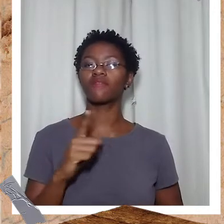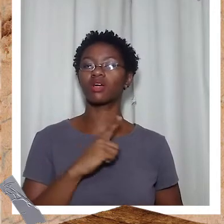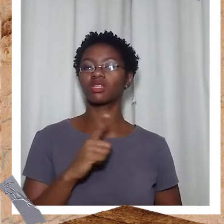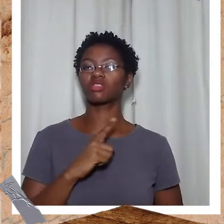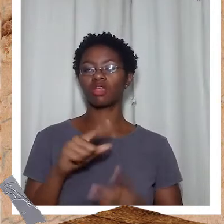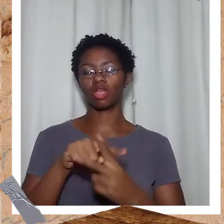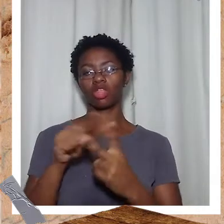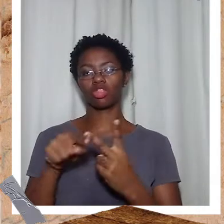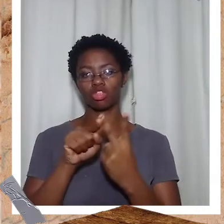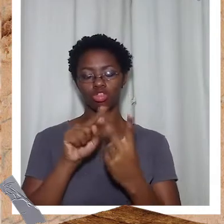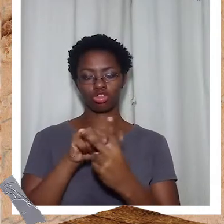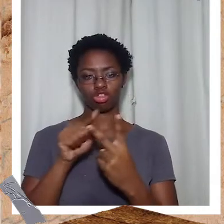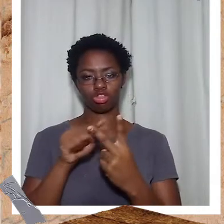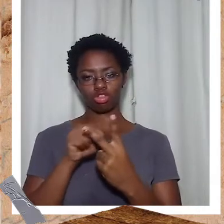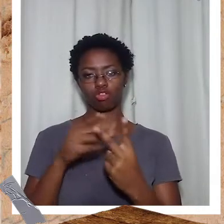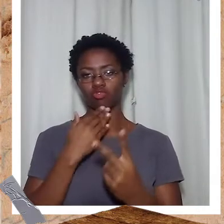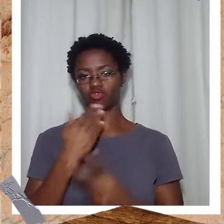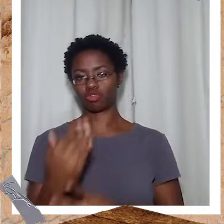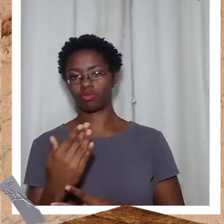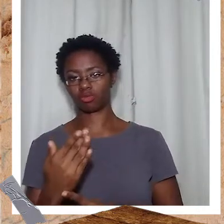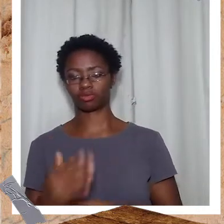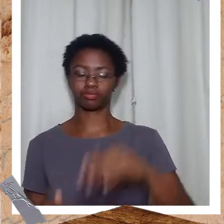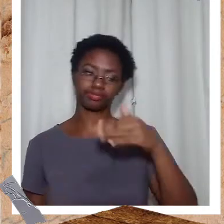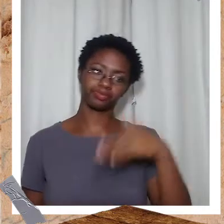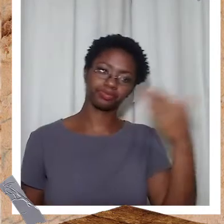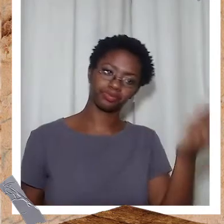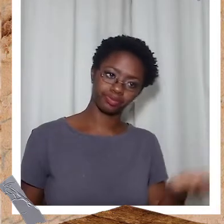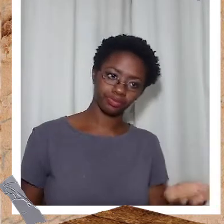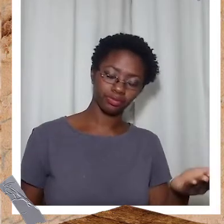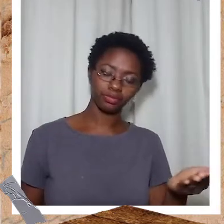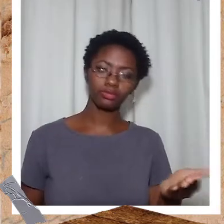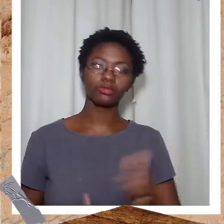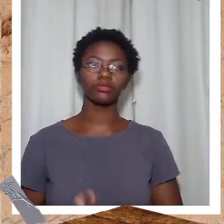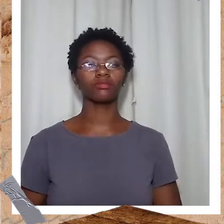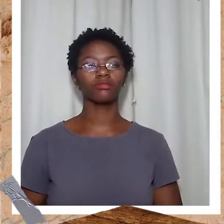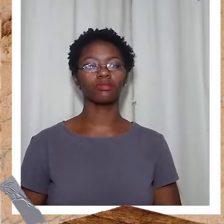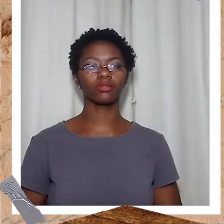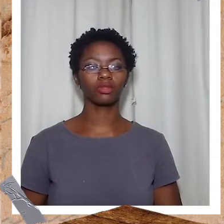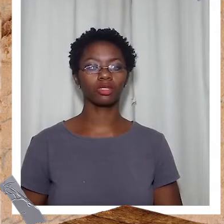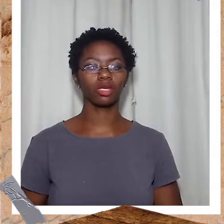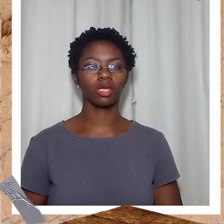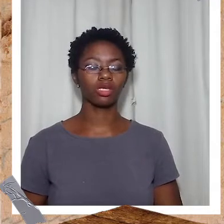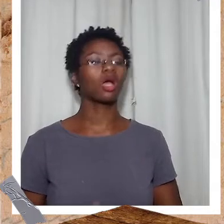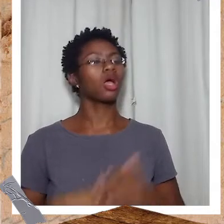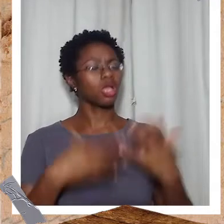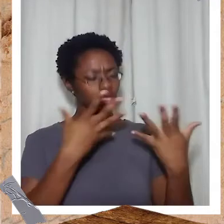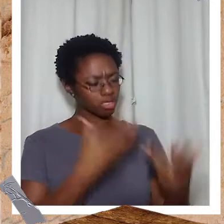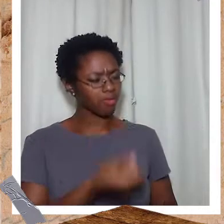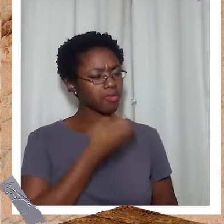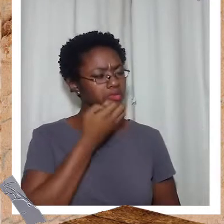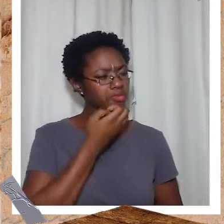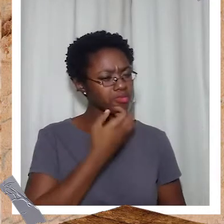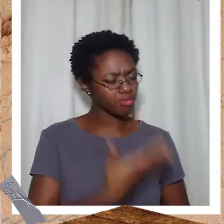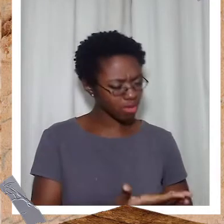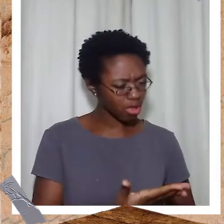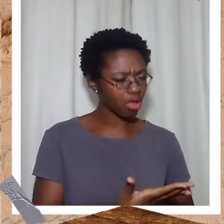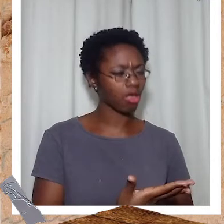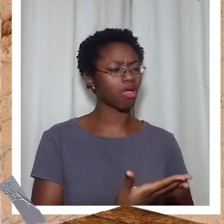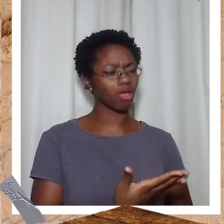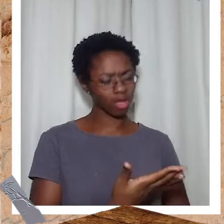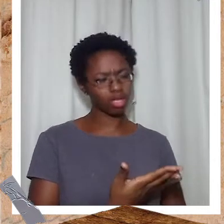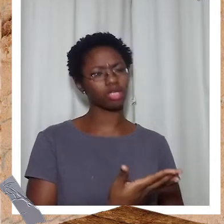pelo menos dois lados aí, né? Por um lado, essa receptividade, né, de